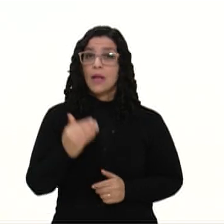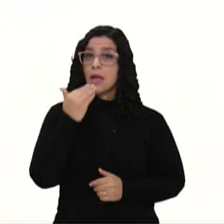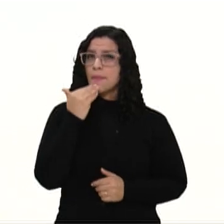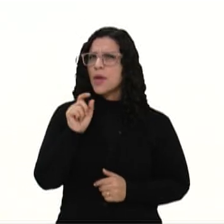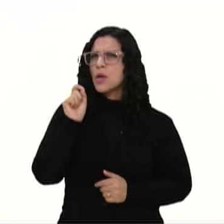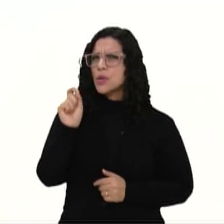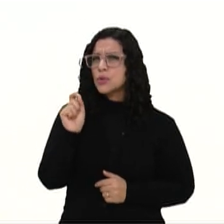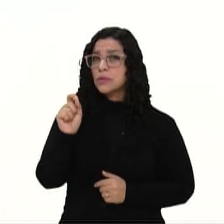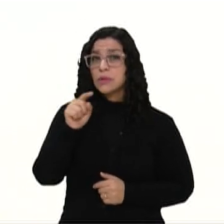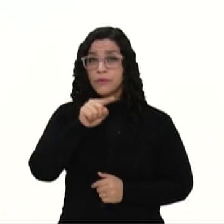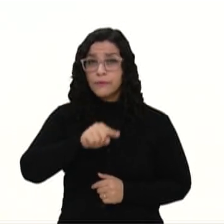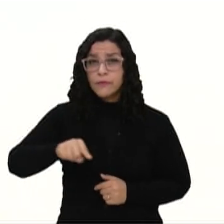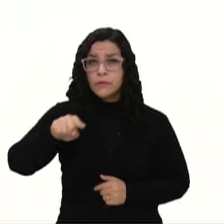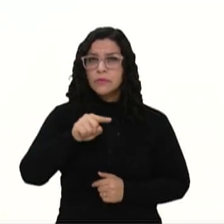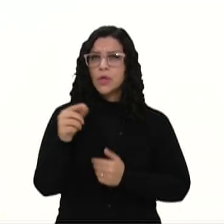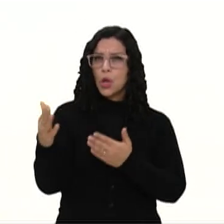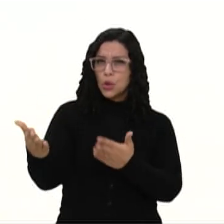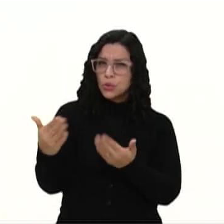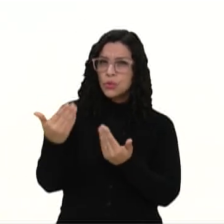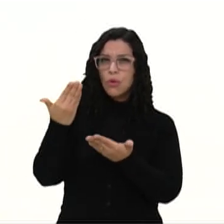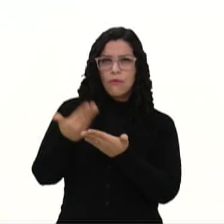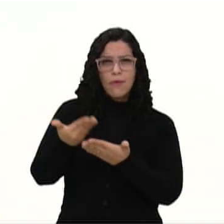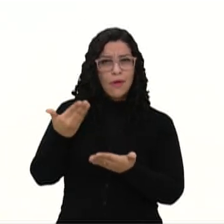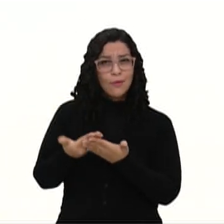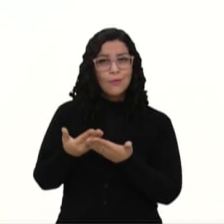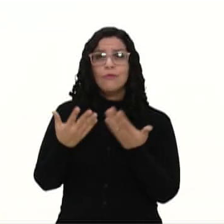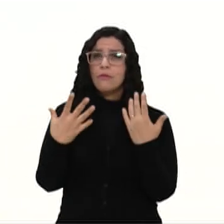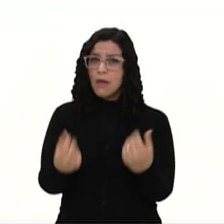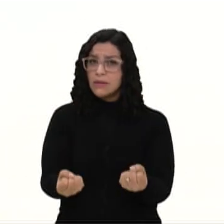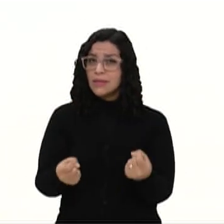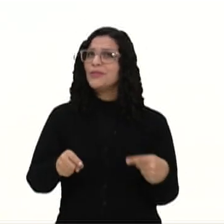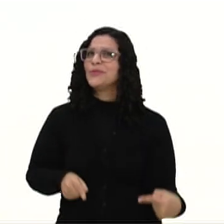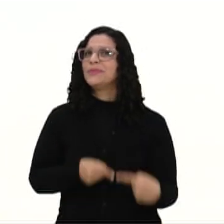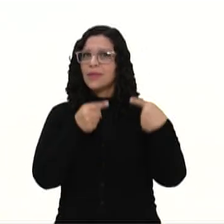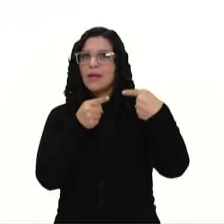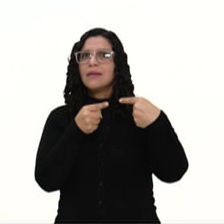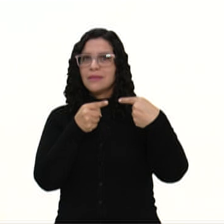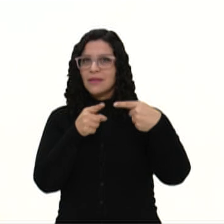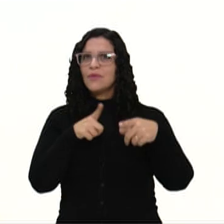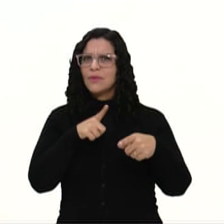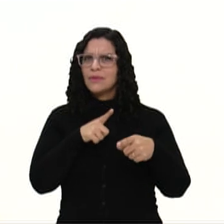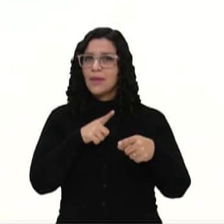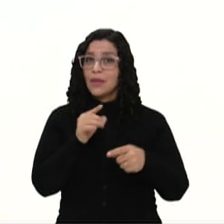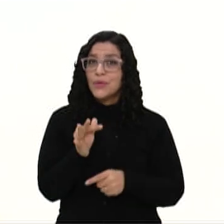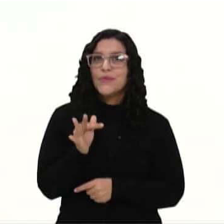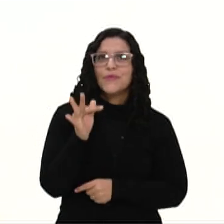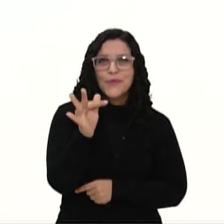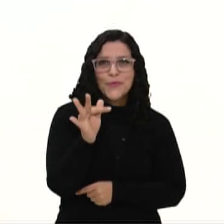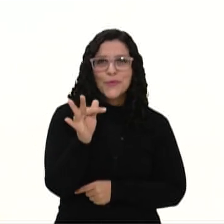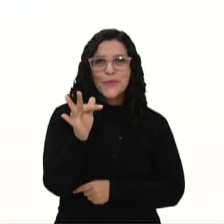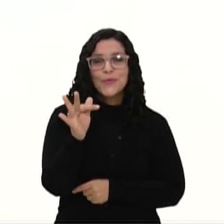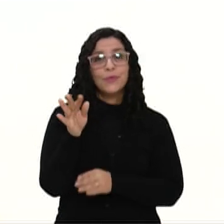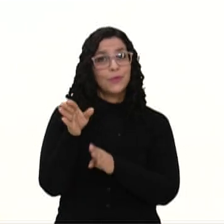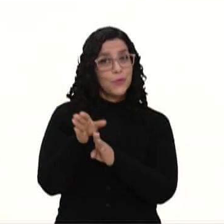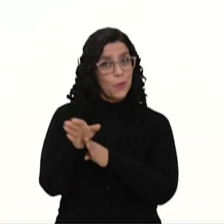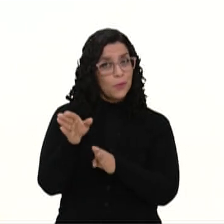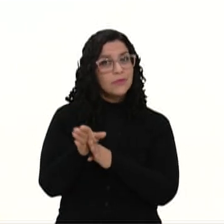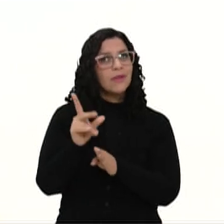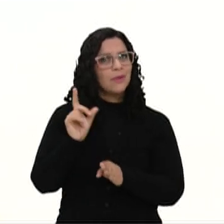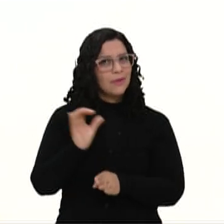O pedido é para que o jovem estudante aceite só mais um grande desafio e, consequentemente, o conselho dela.